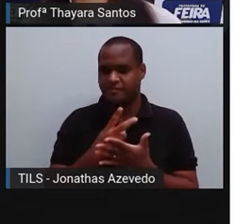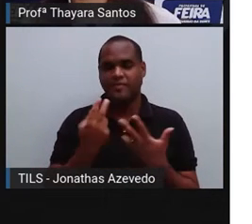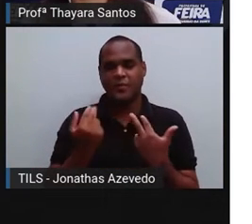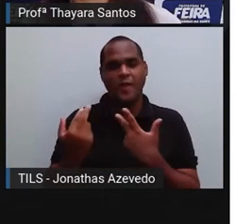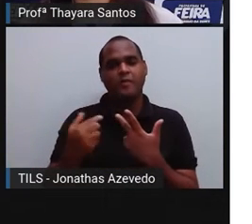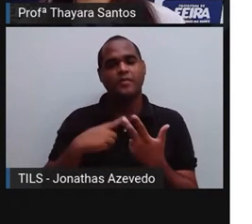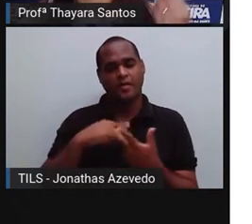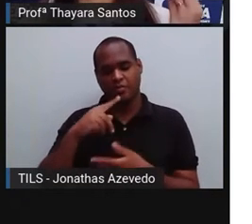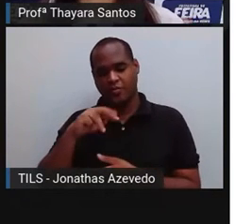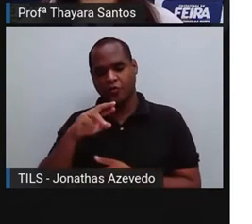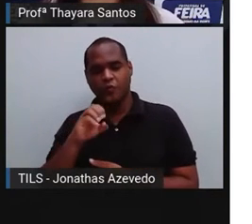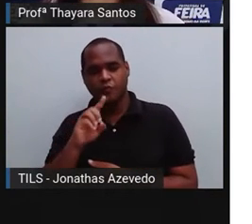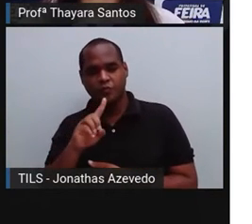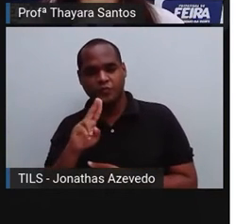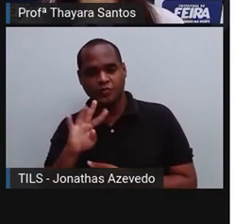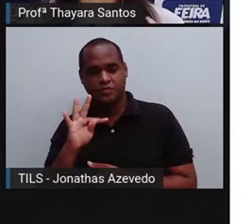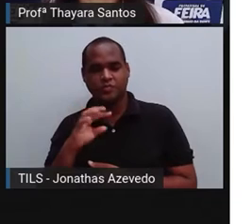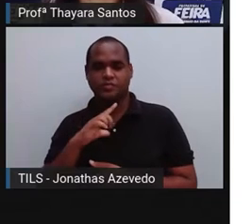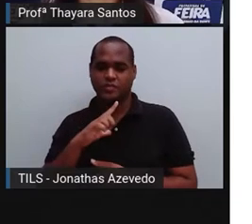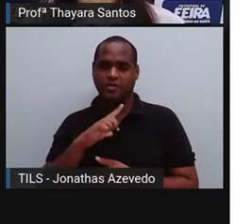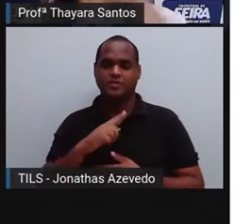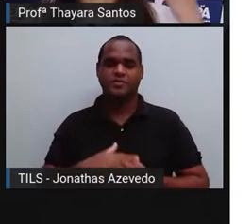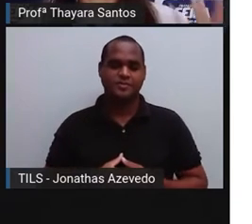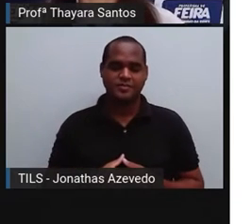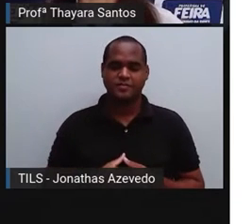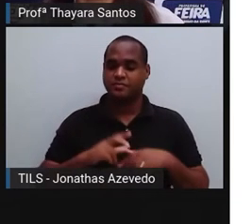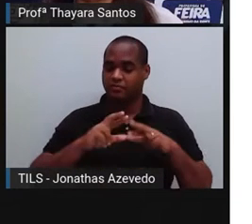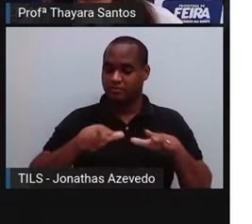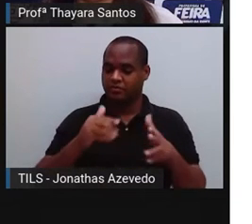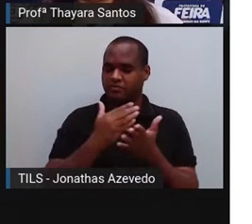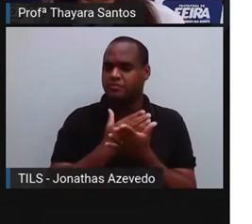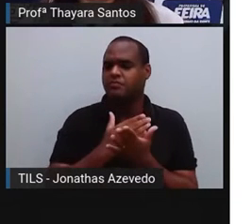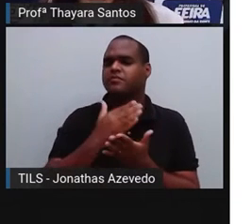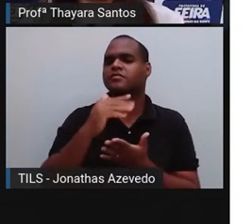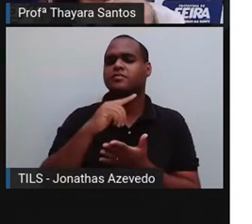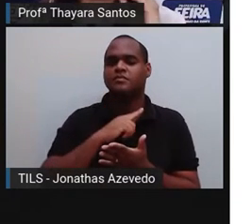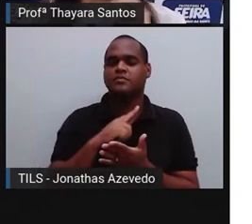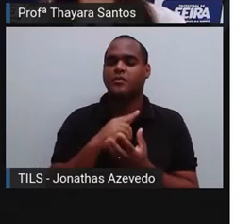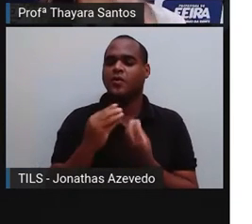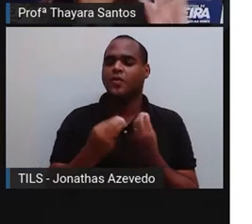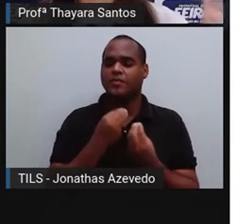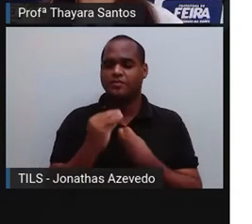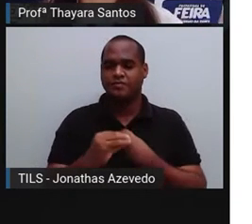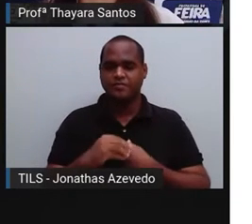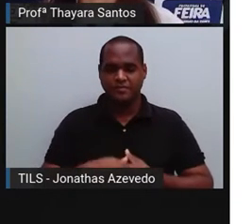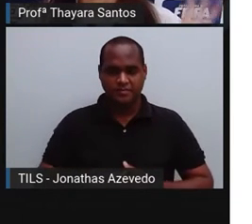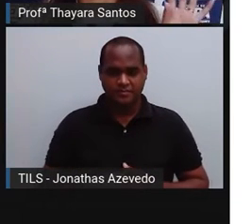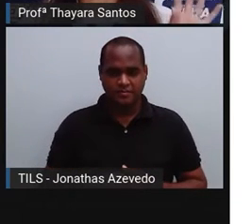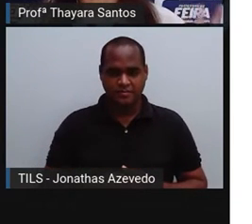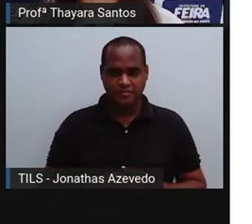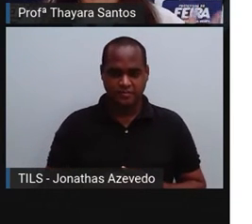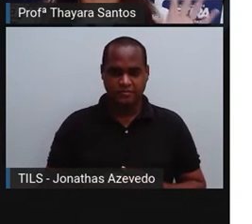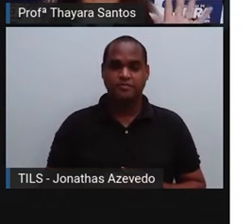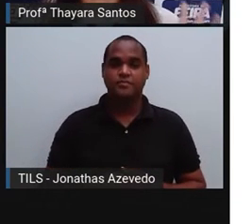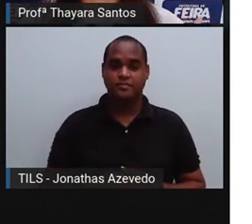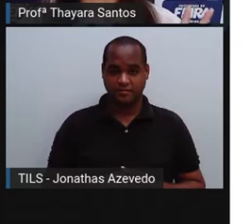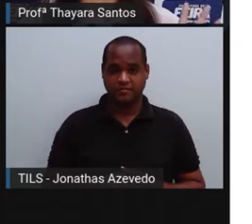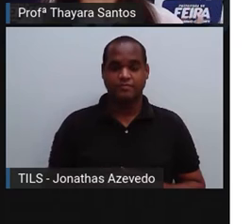um produto. O reagente vão ser os materiais que iniciam aquela reação. Então, aqueles que começam a reação